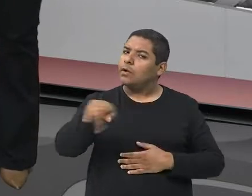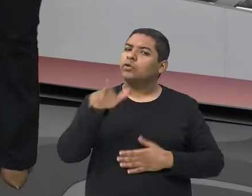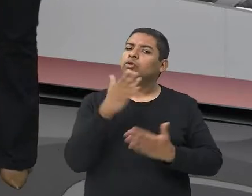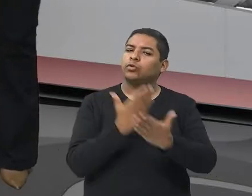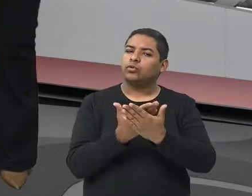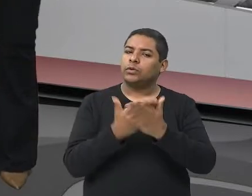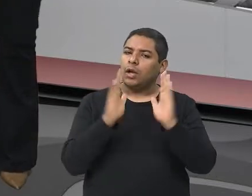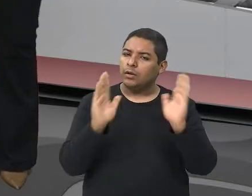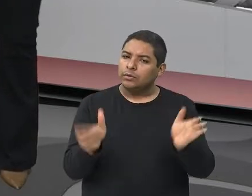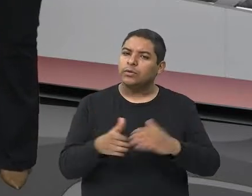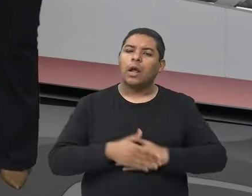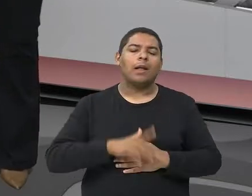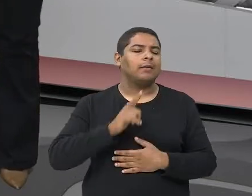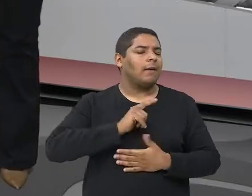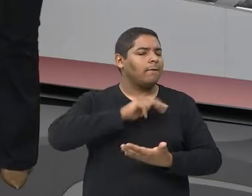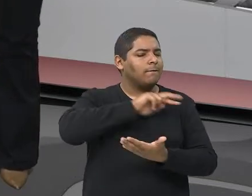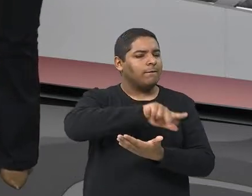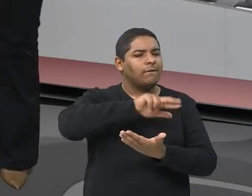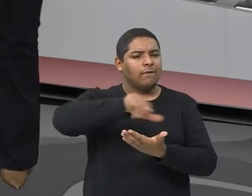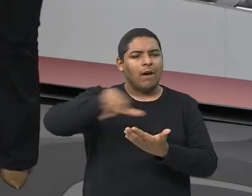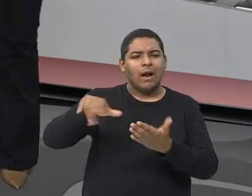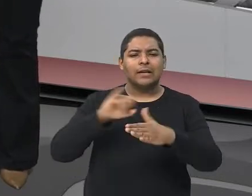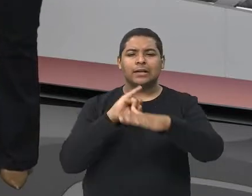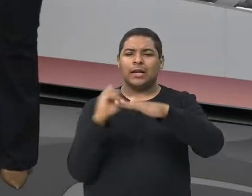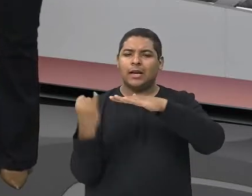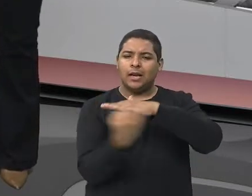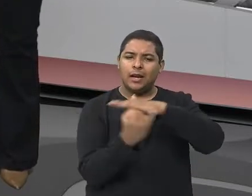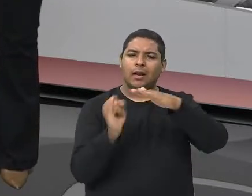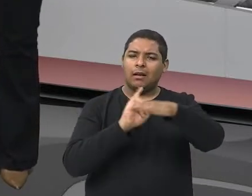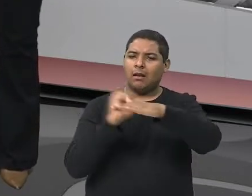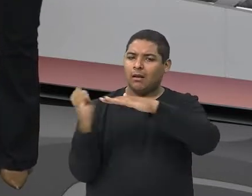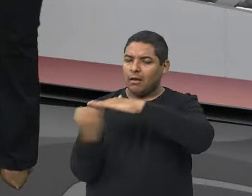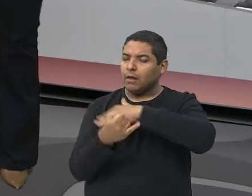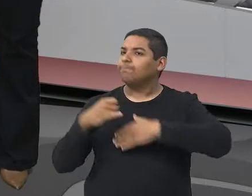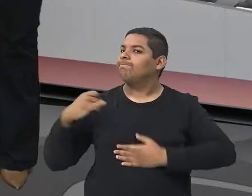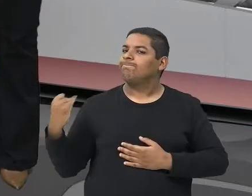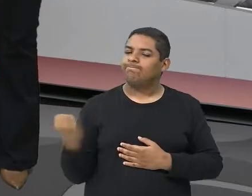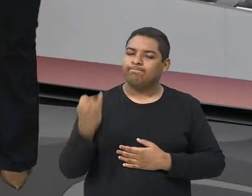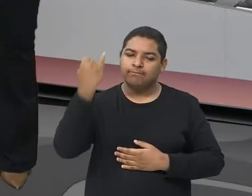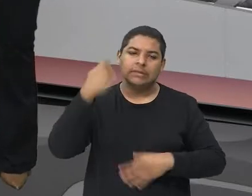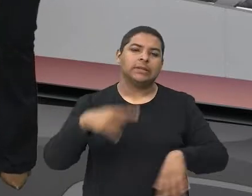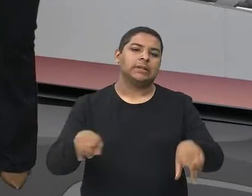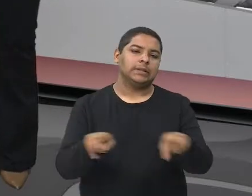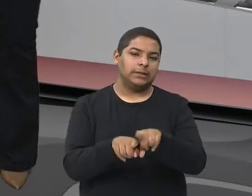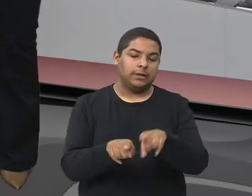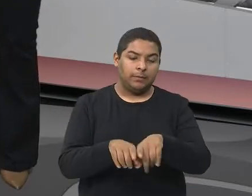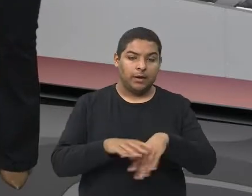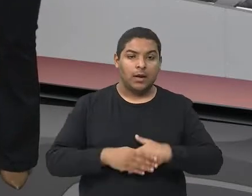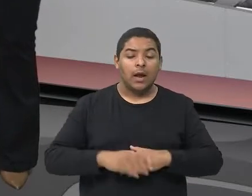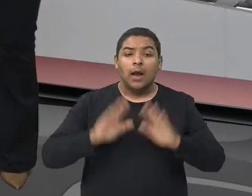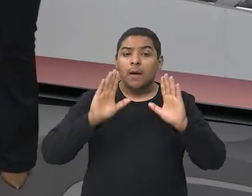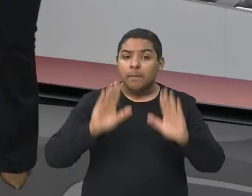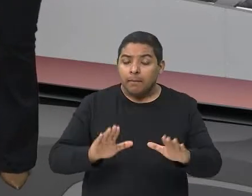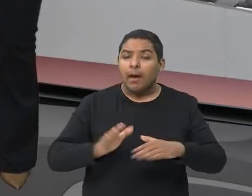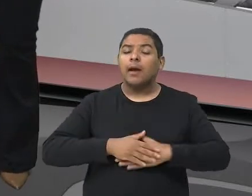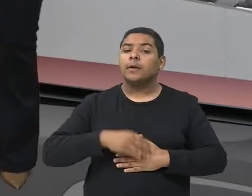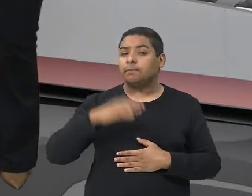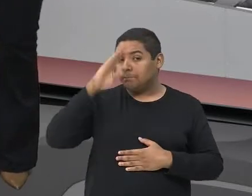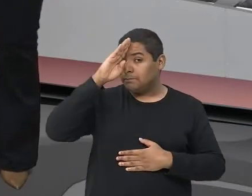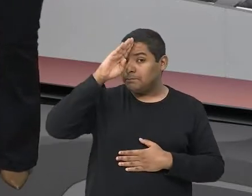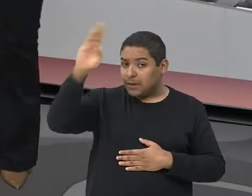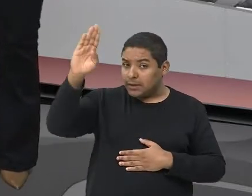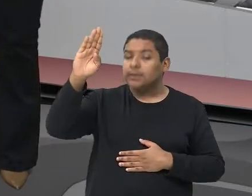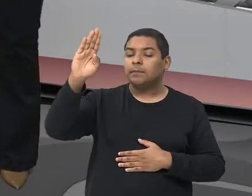verificaram, que existem várias outras ilhas que são muito importantes também, mas principalmente que vai estar ligado